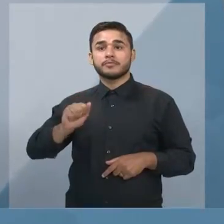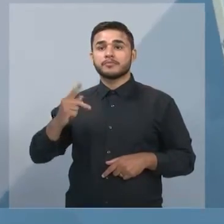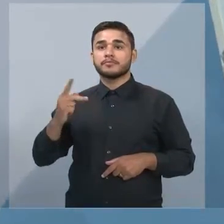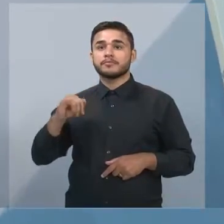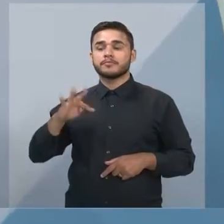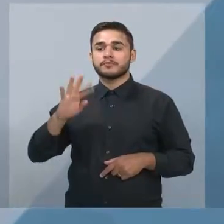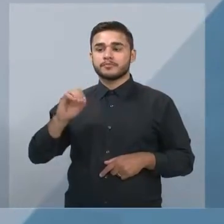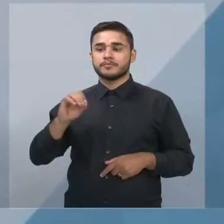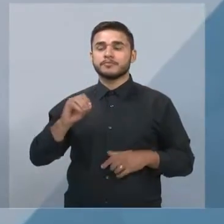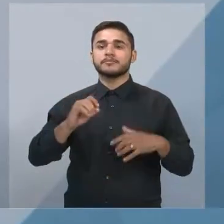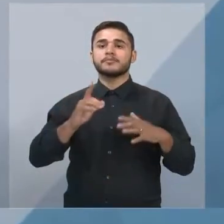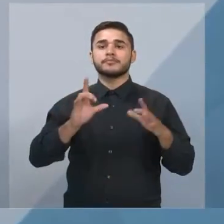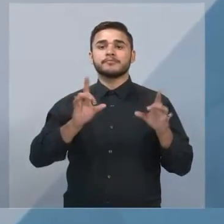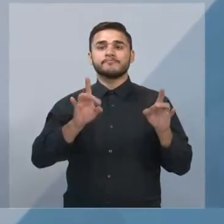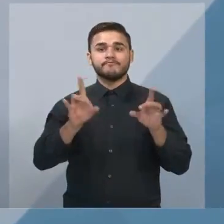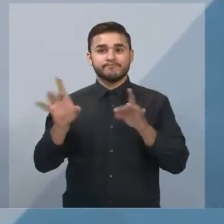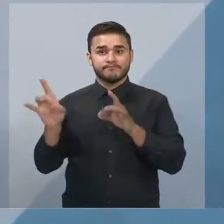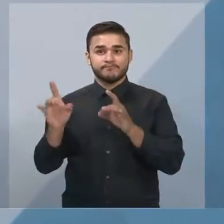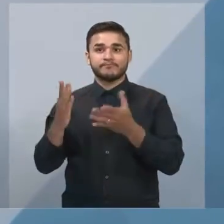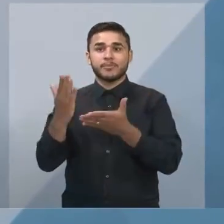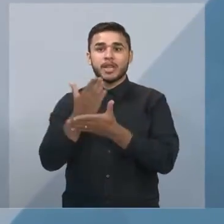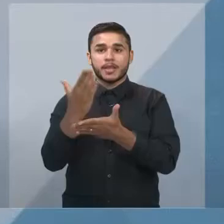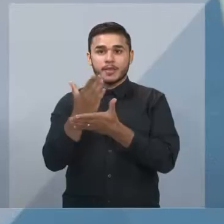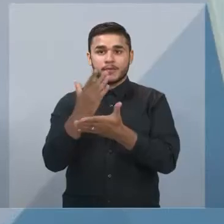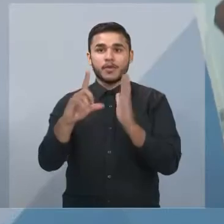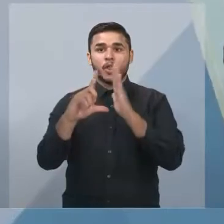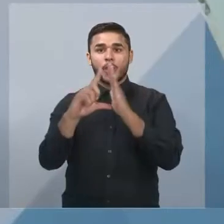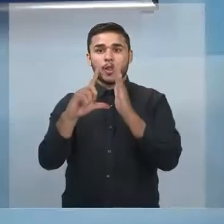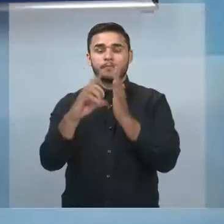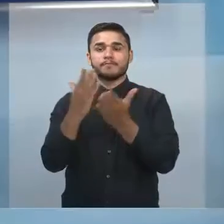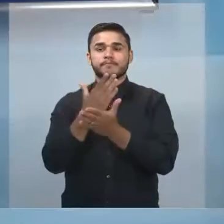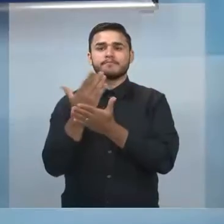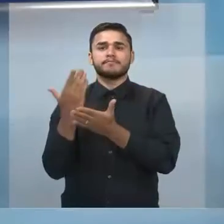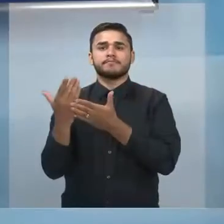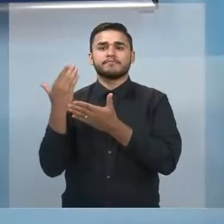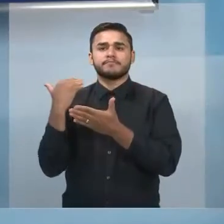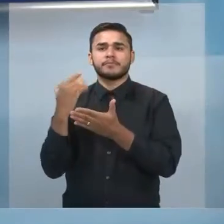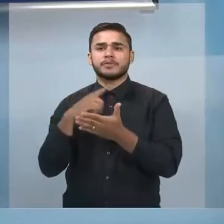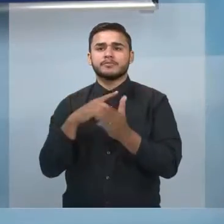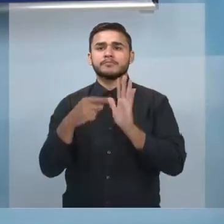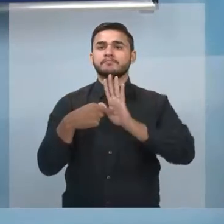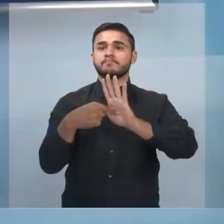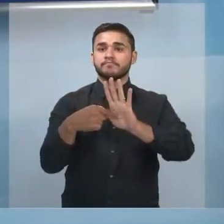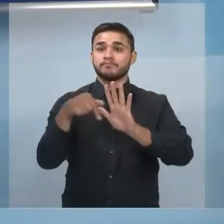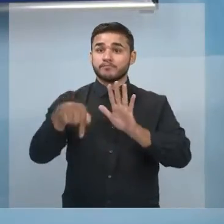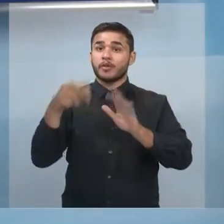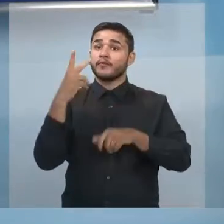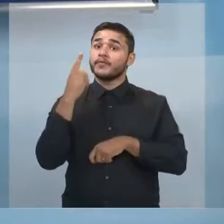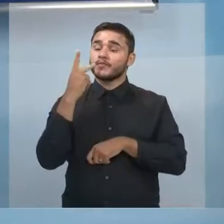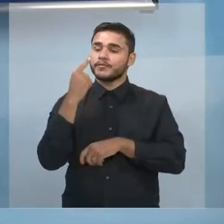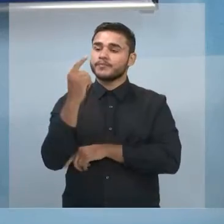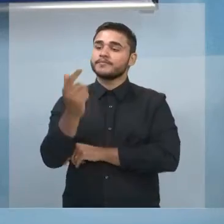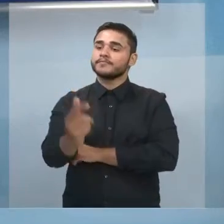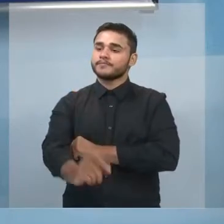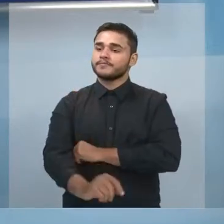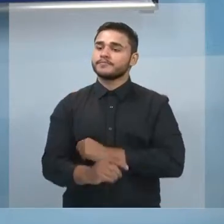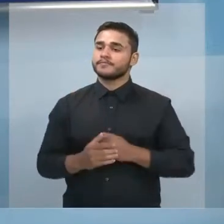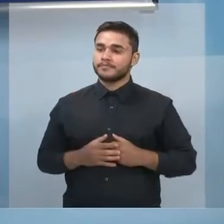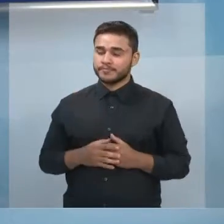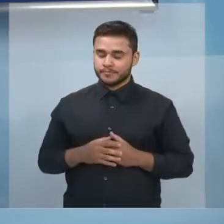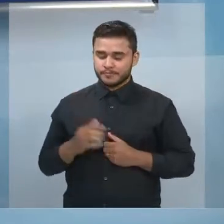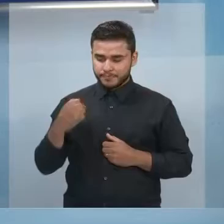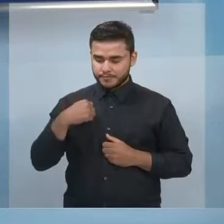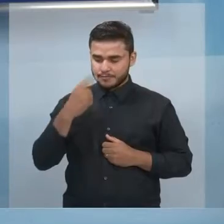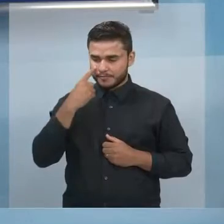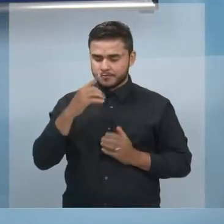Livro, recentemente aqui, realizado em Fortaleza. E eu vou aqui, que vê bem a propósito do que nós